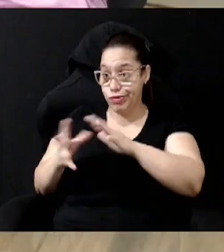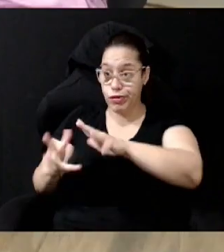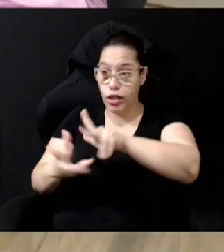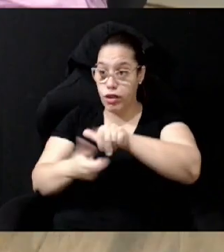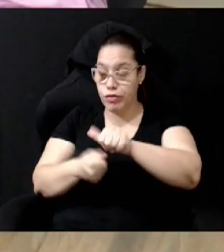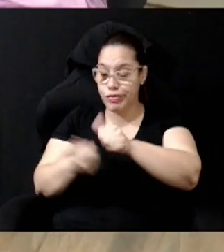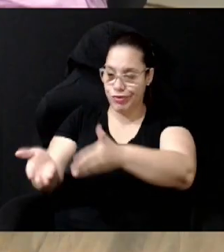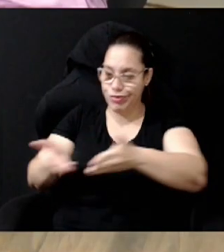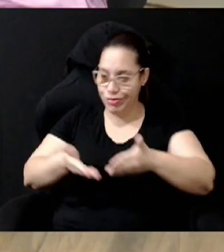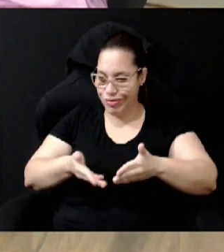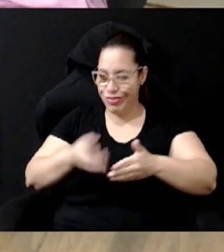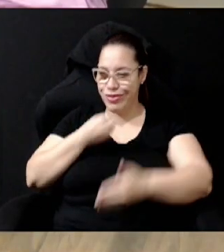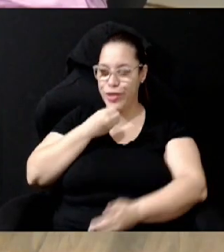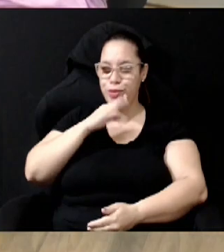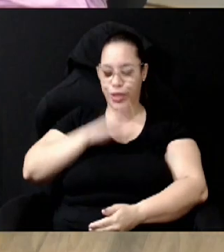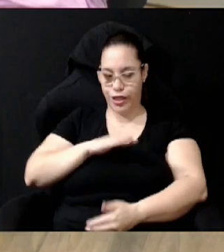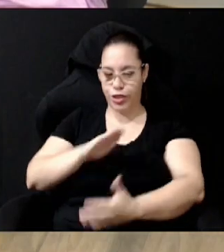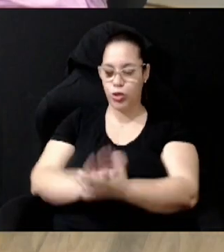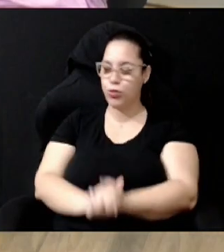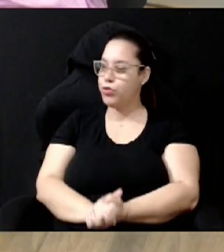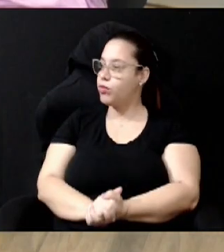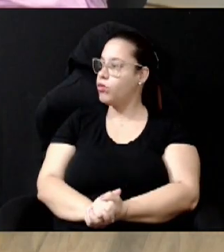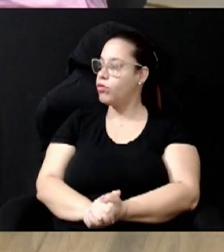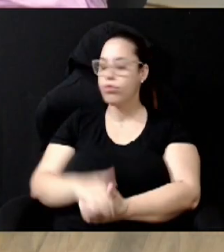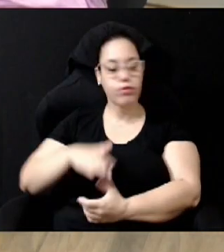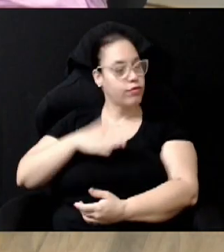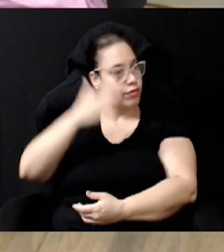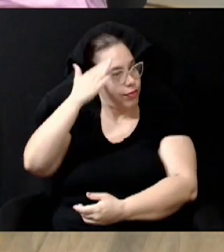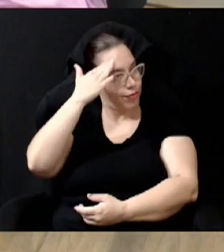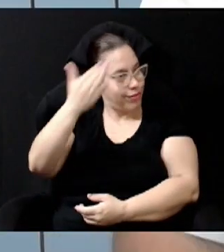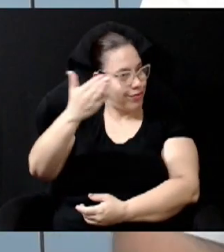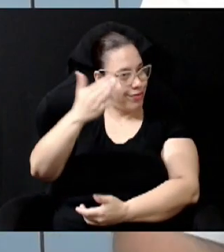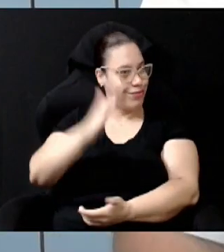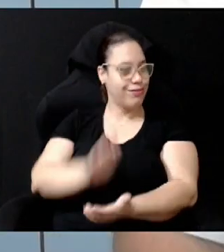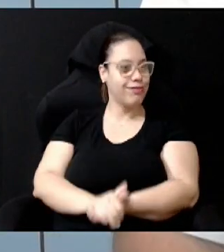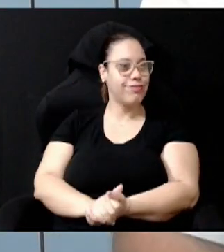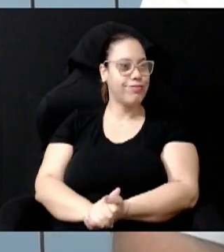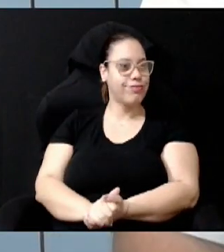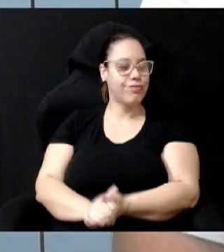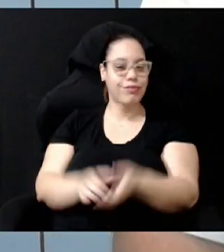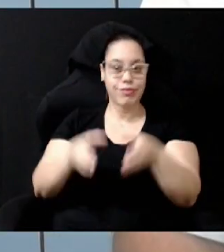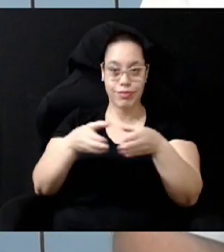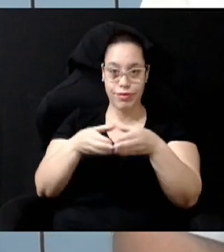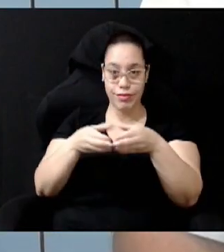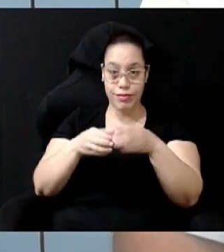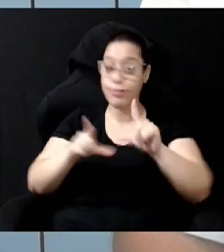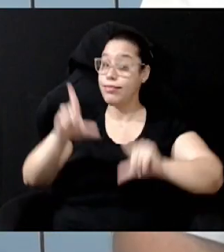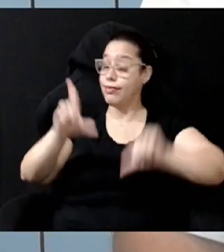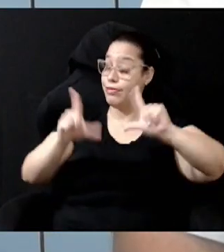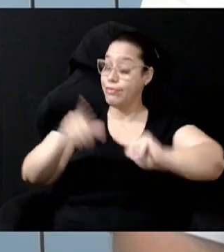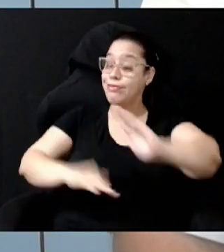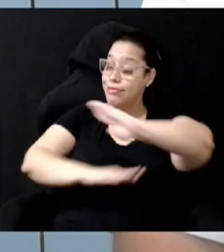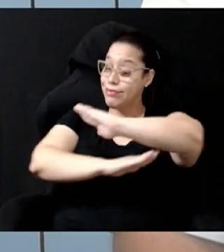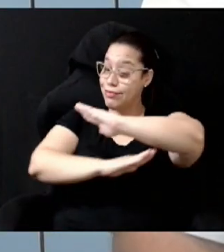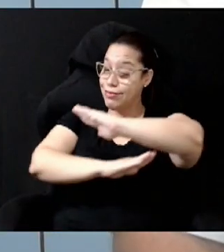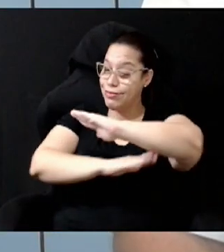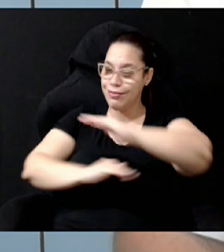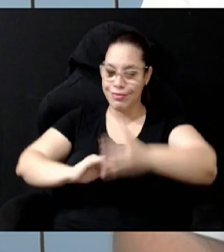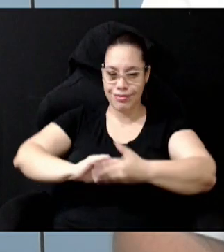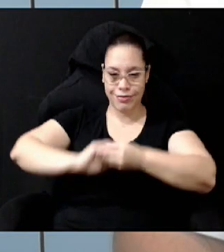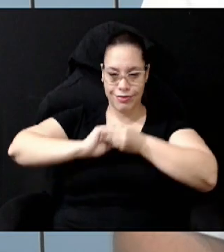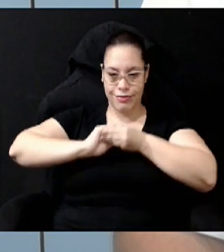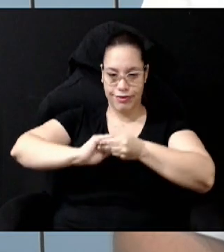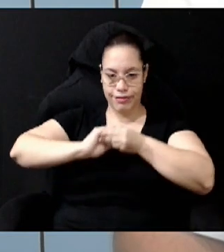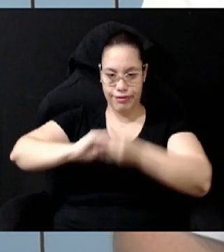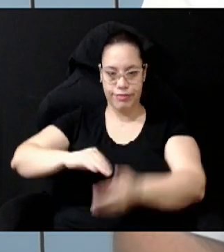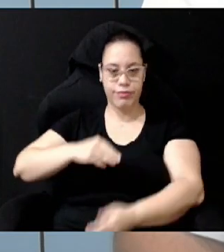bem-vindo e boa tarde. Obrigado. A equipe aí da TV Câmara, cumprimentar o vereador Cecílio, a